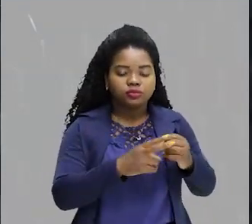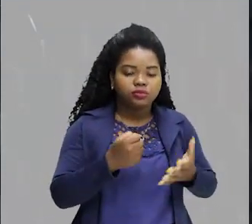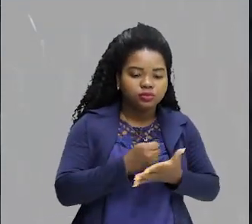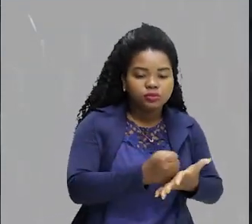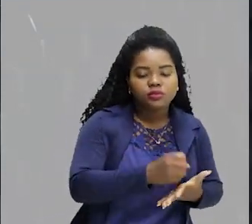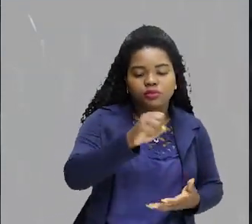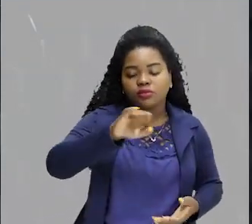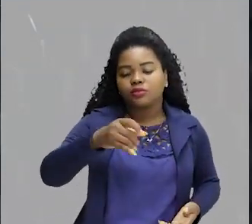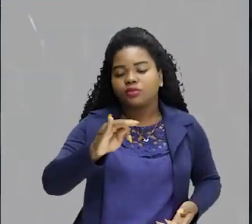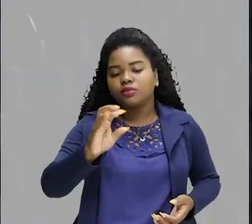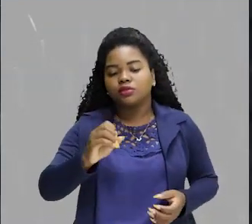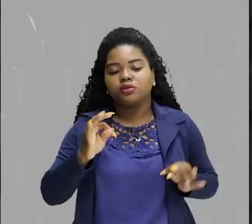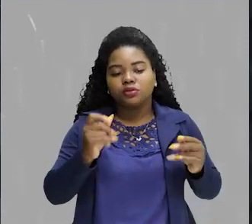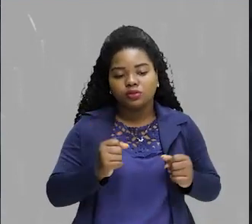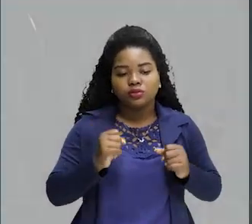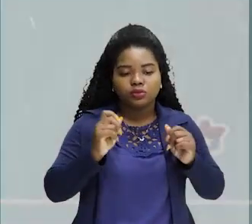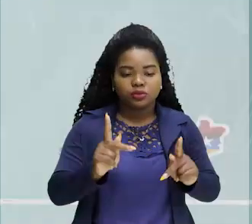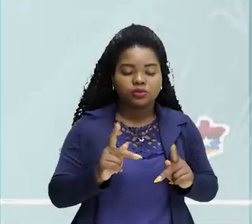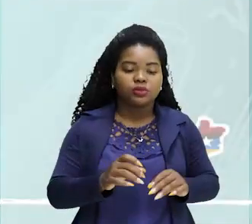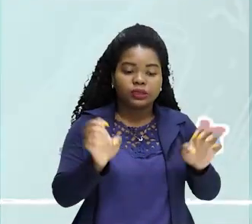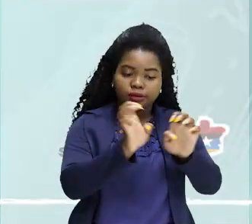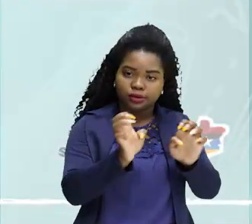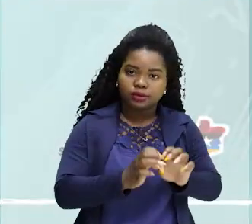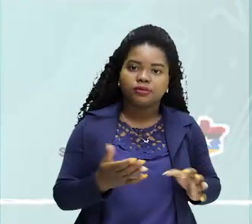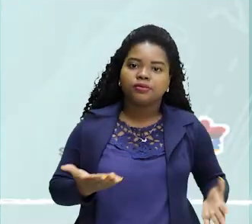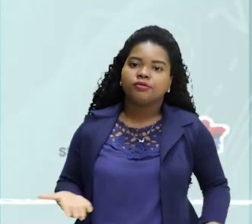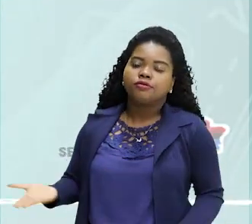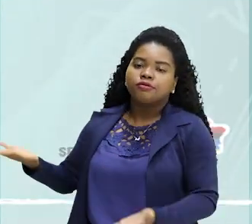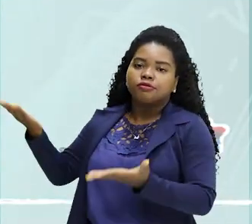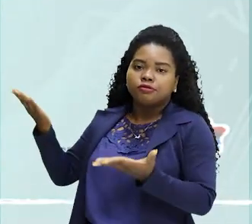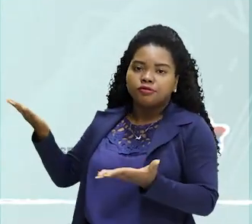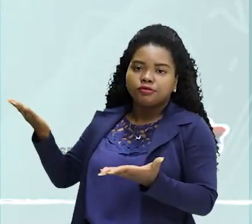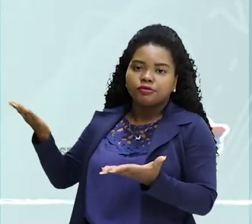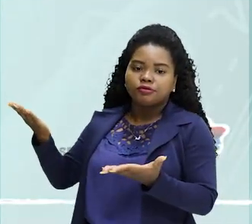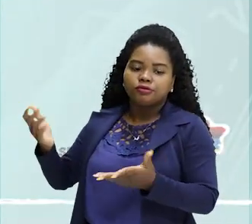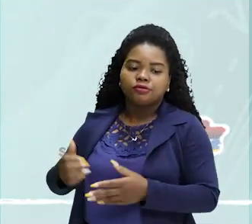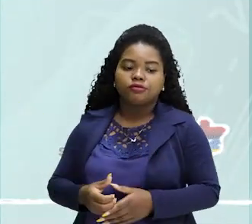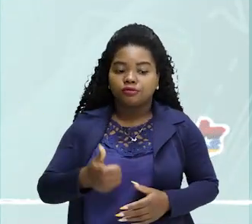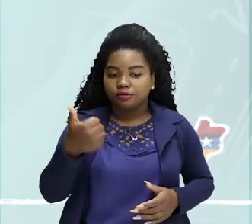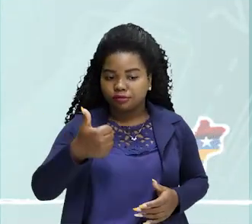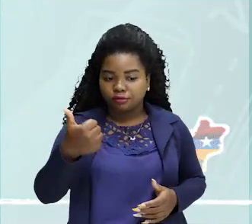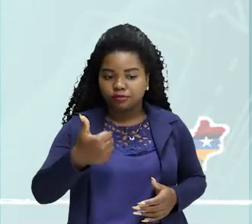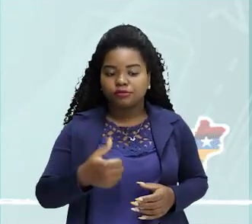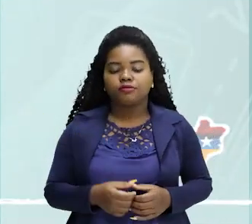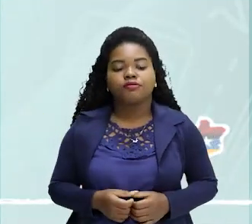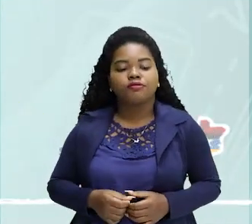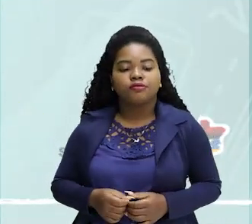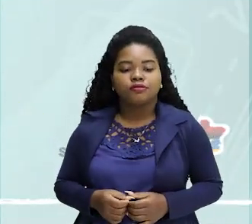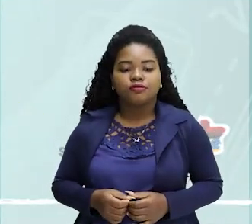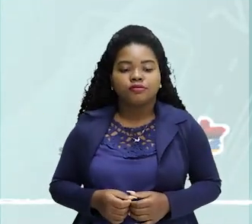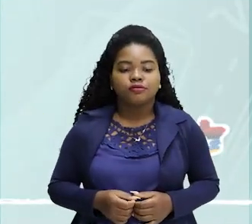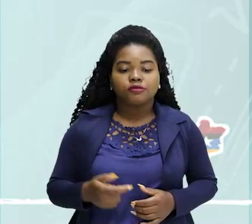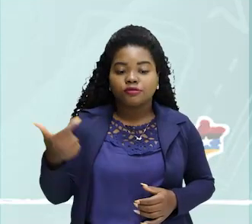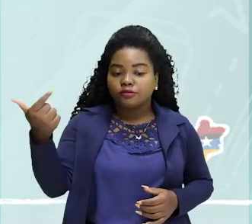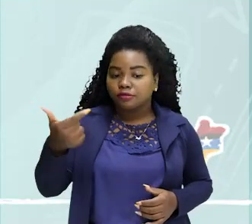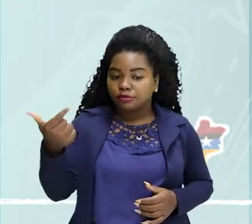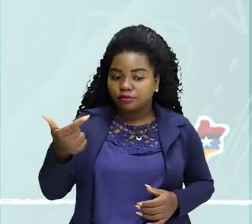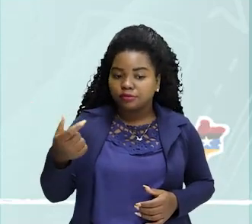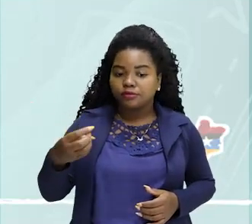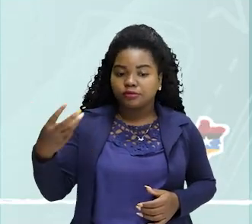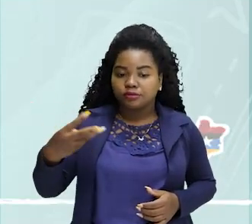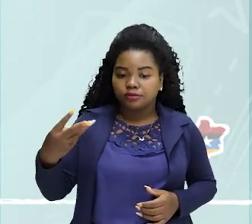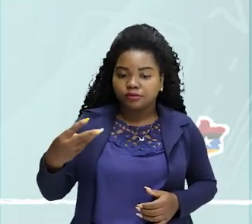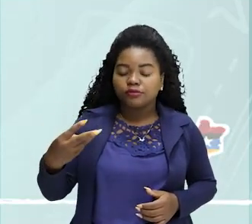e o restante dos elementos que compõem a frase. Então, percebam que a estrutura é verbo auxiliar primeiro,